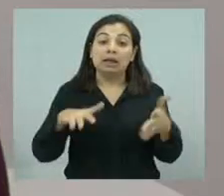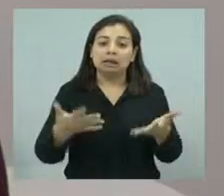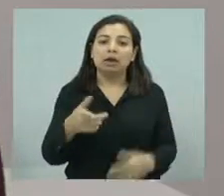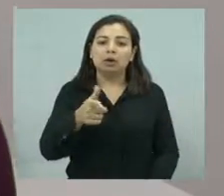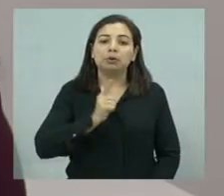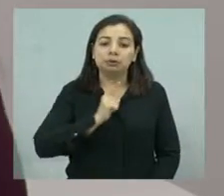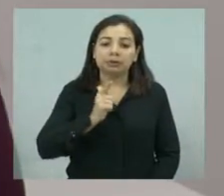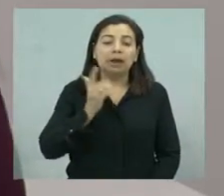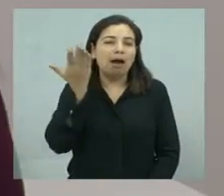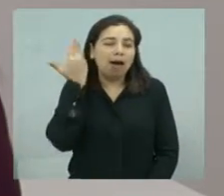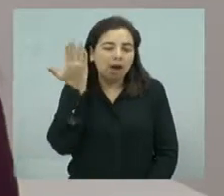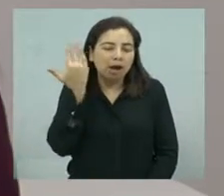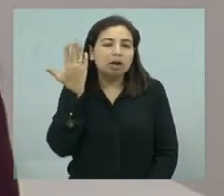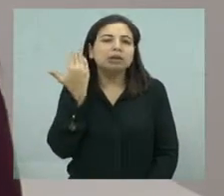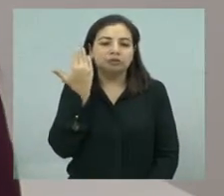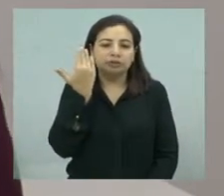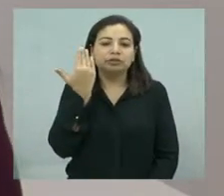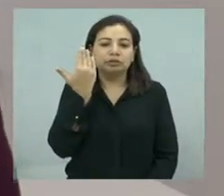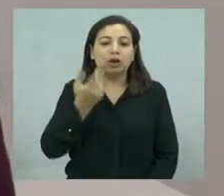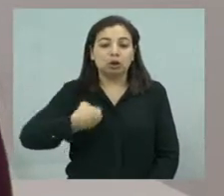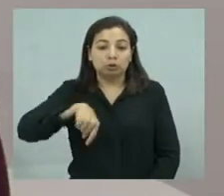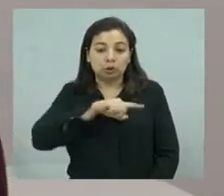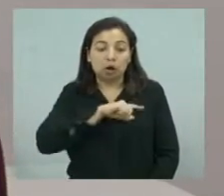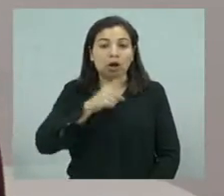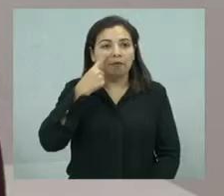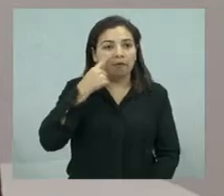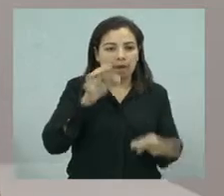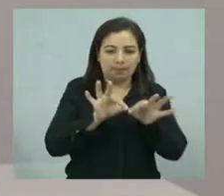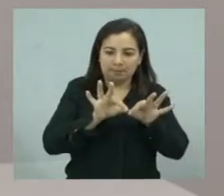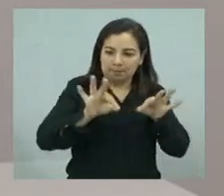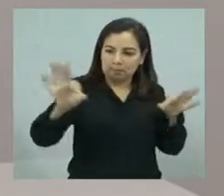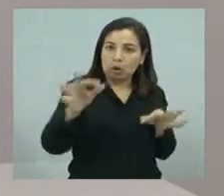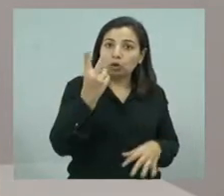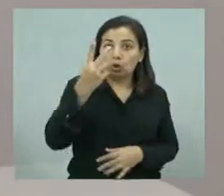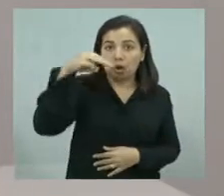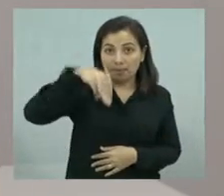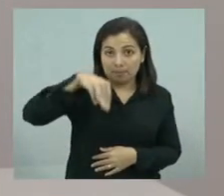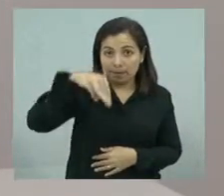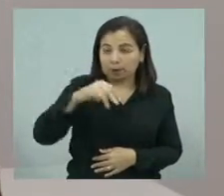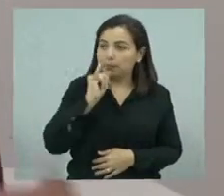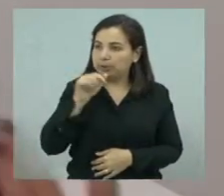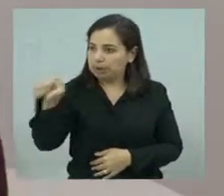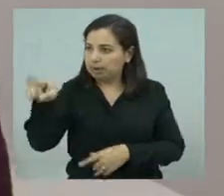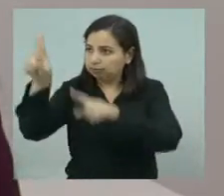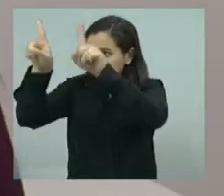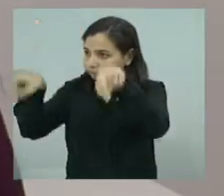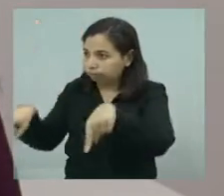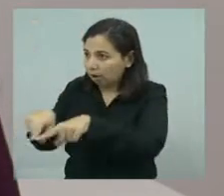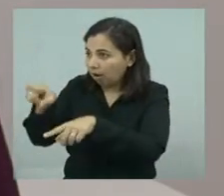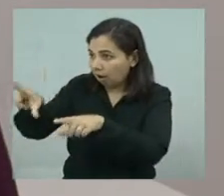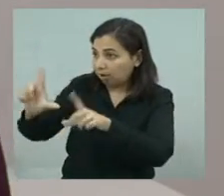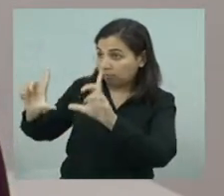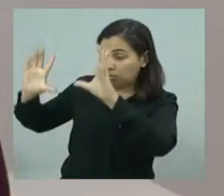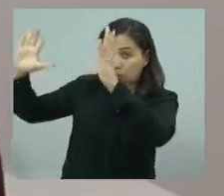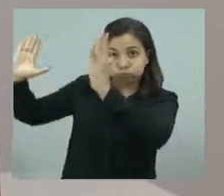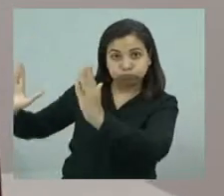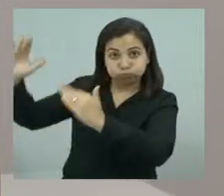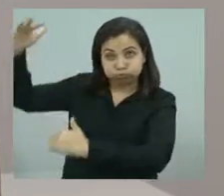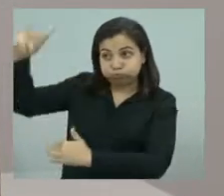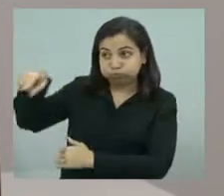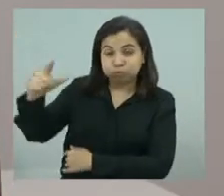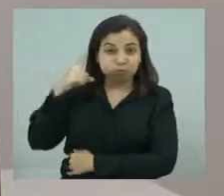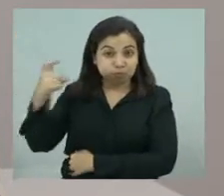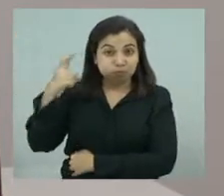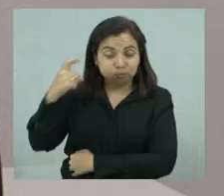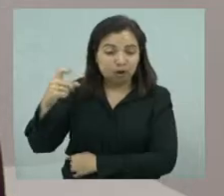o som. Antes, a gente media a 2 metros do limite do imóvel onde estava a caixa de som e depois, aí, com a alteração, a gente